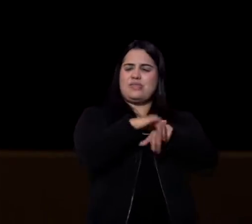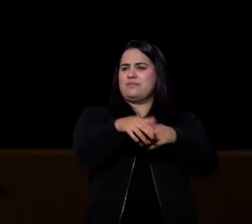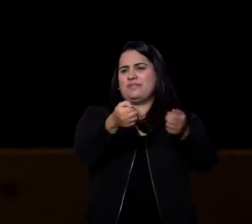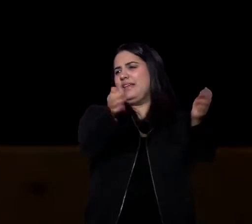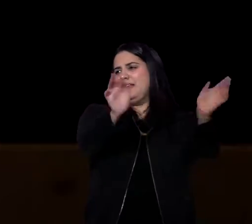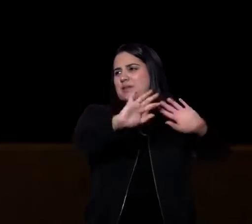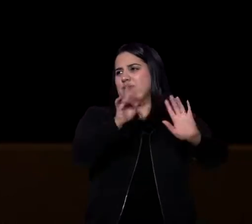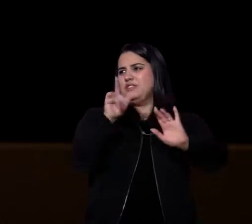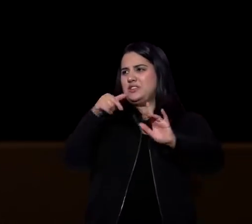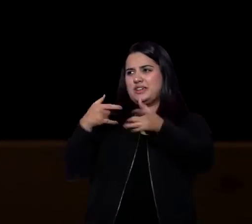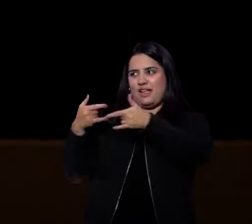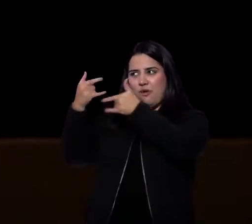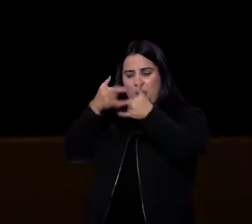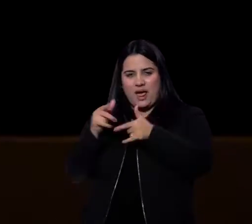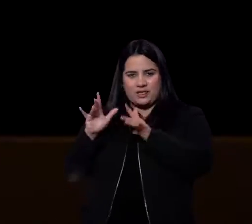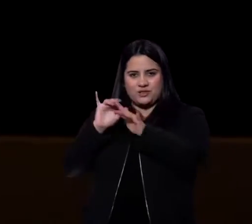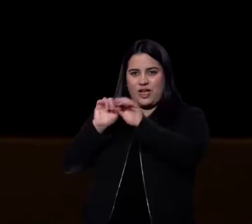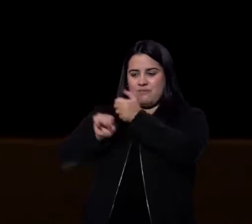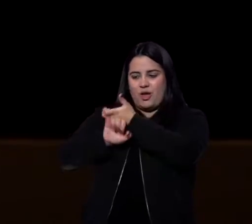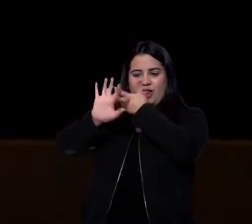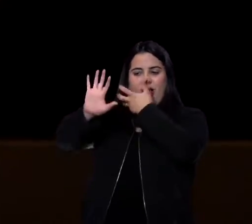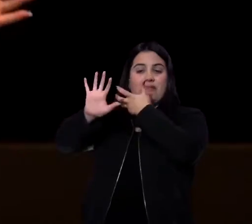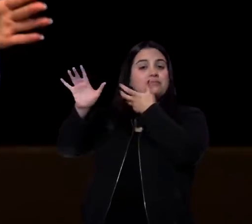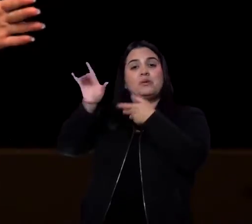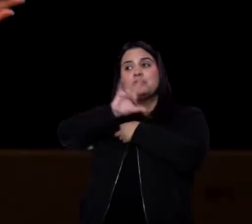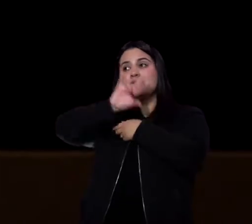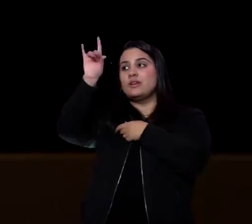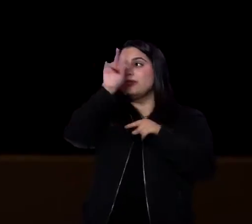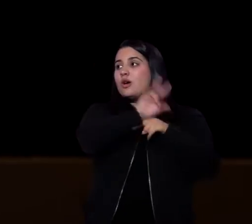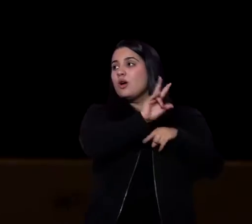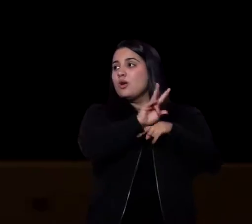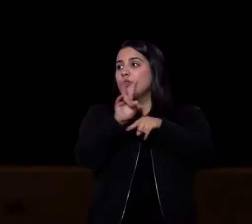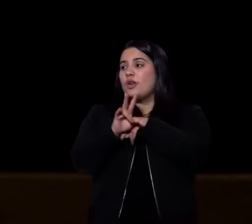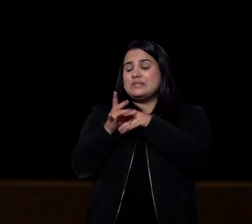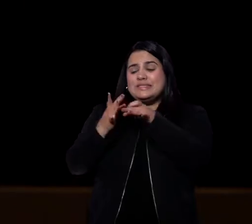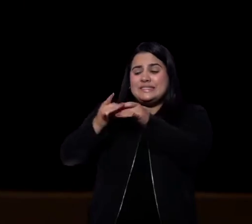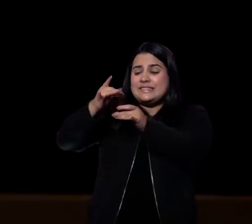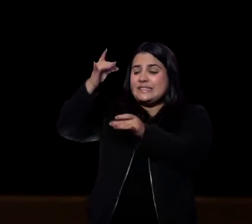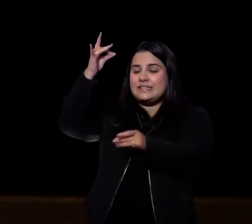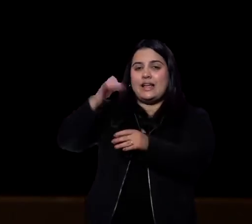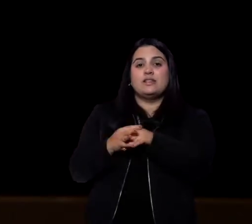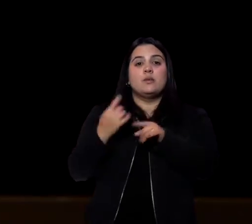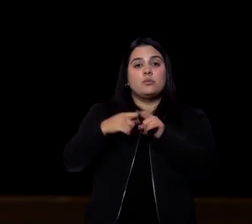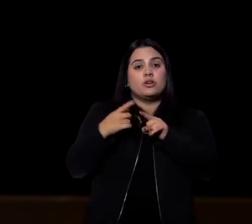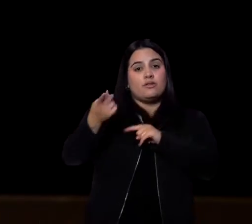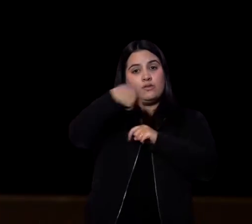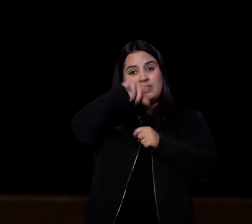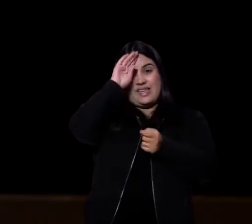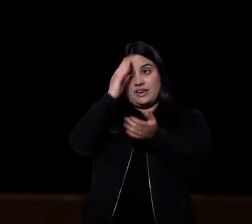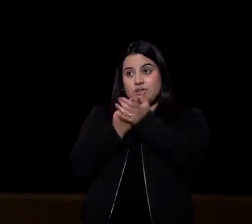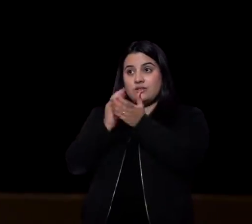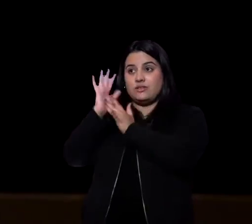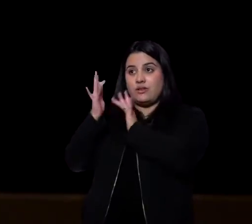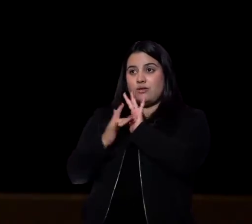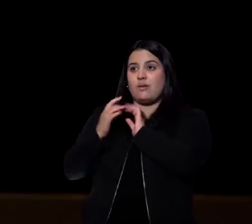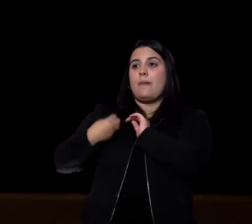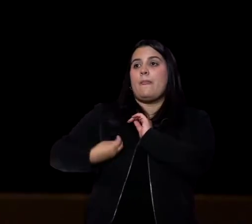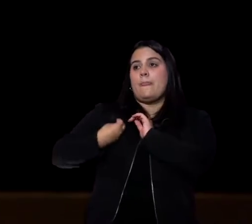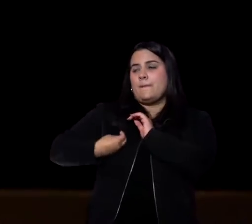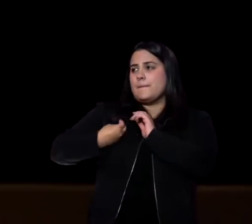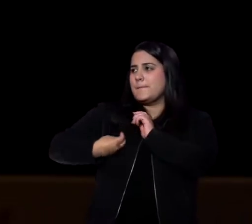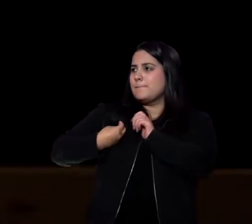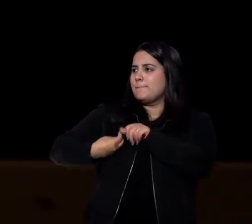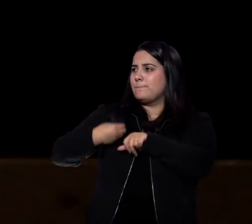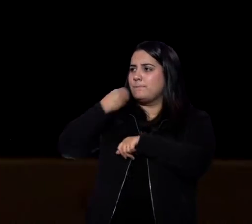estava sendo tudo online. Então, cara, Deus cuidou de cada detalhe, porque quem crê em Jesus vive coisas maiores. Eu lembro o tanto que eu